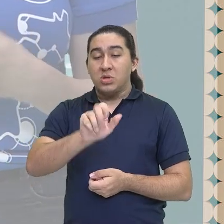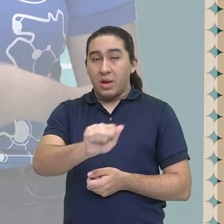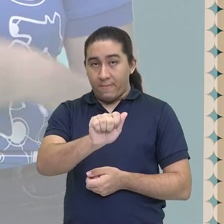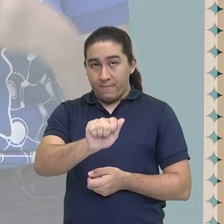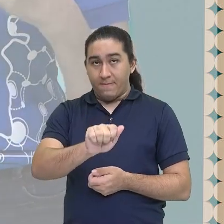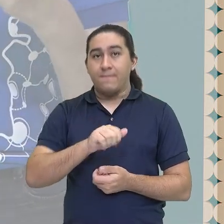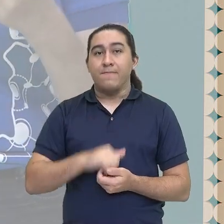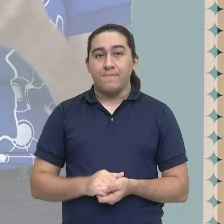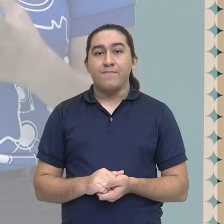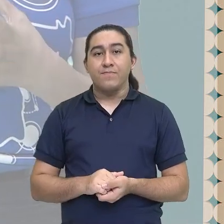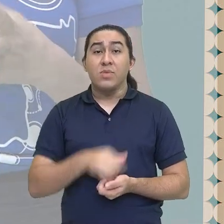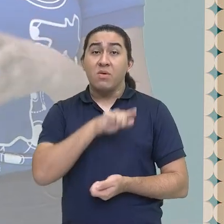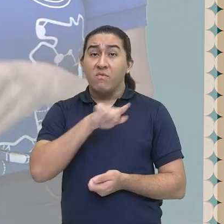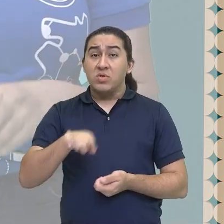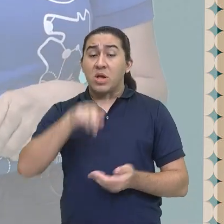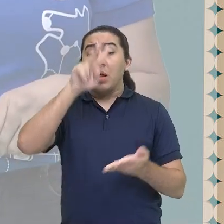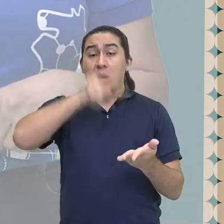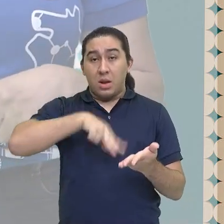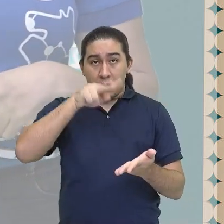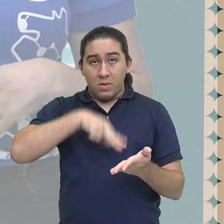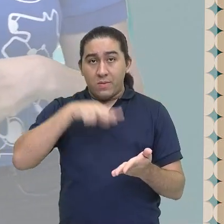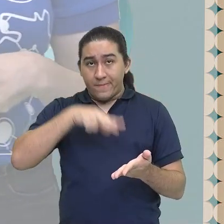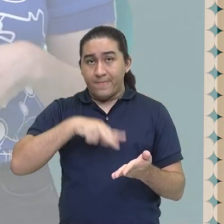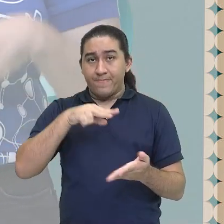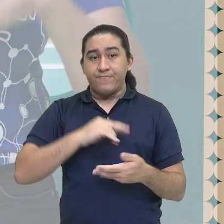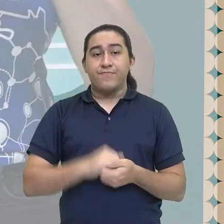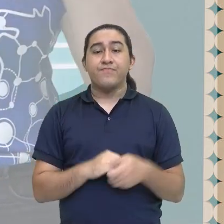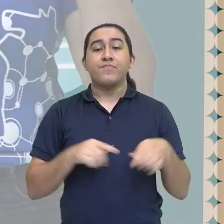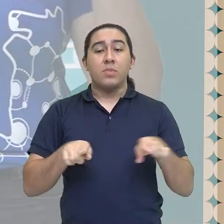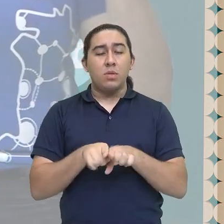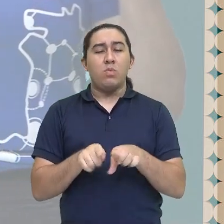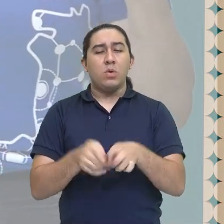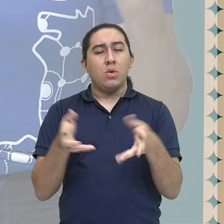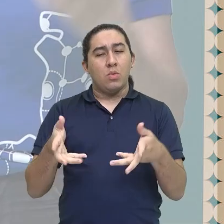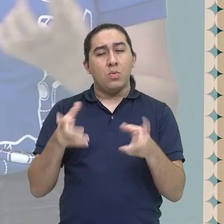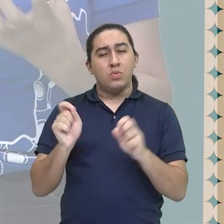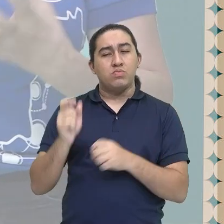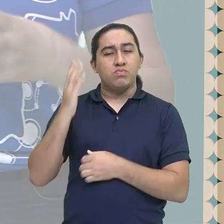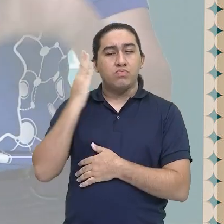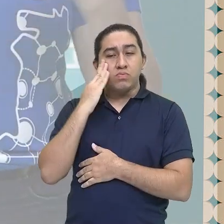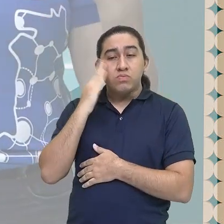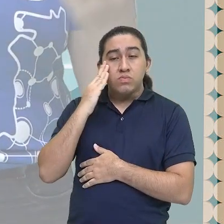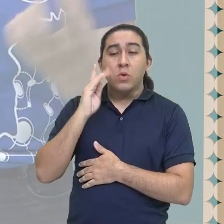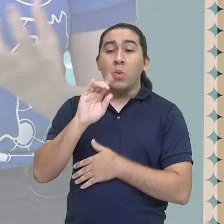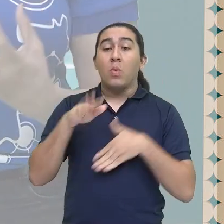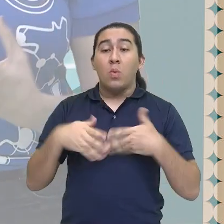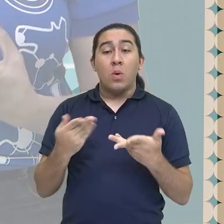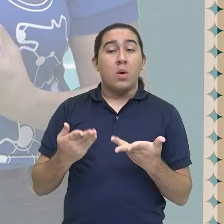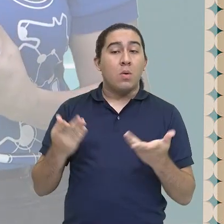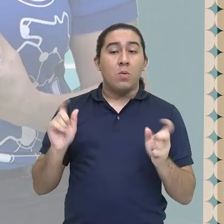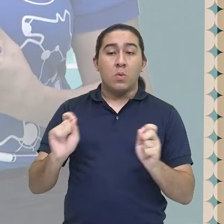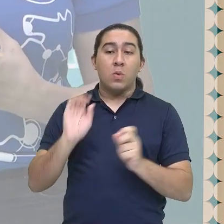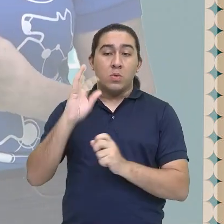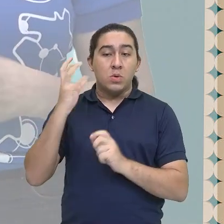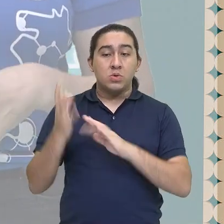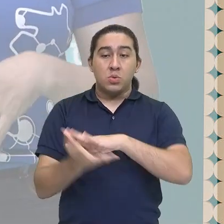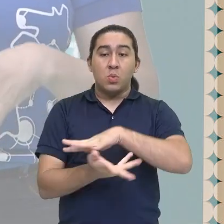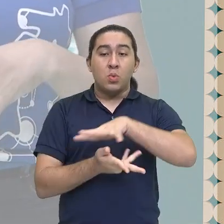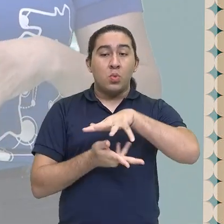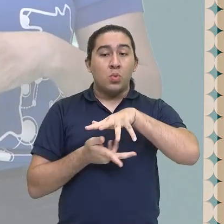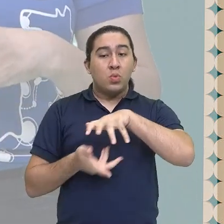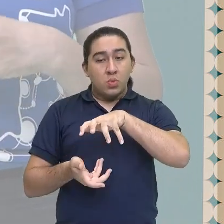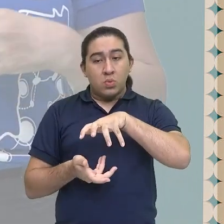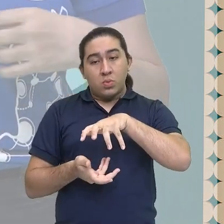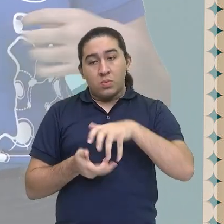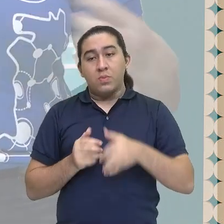Você, né, que lê muito, que procura saber do que está acontecendo no mundo.